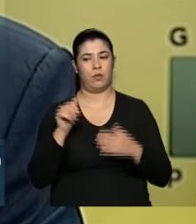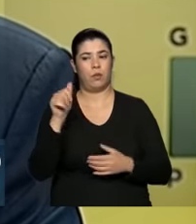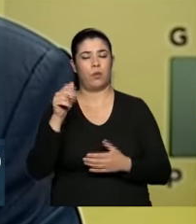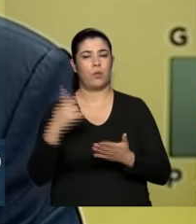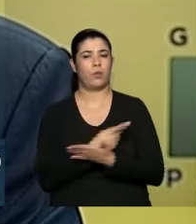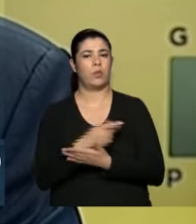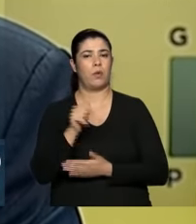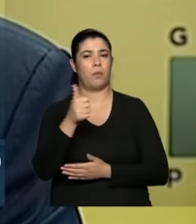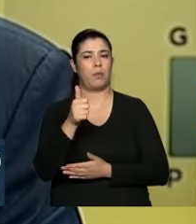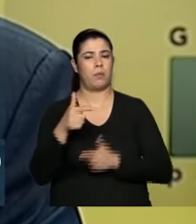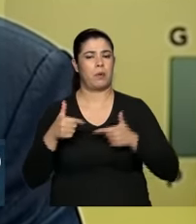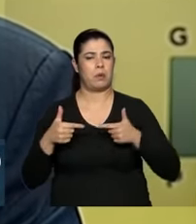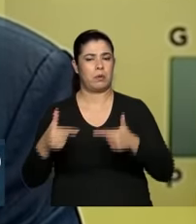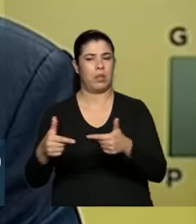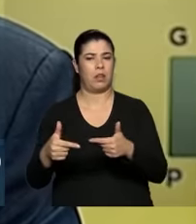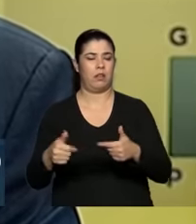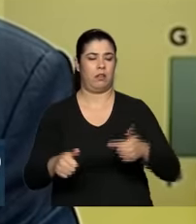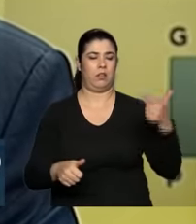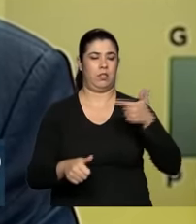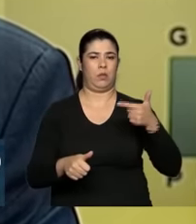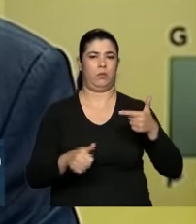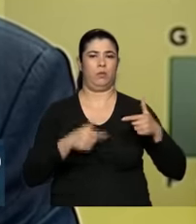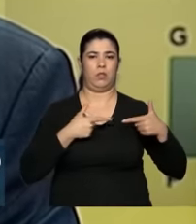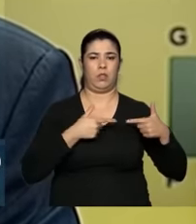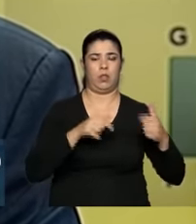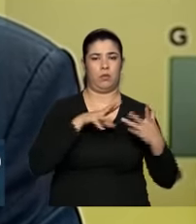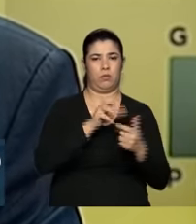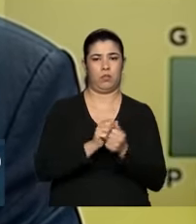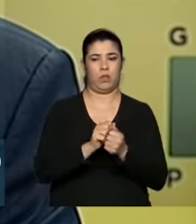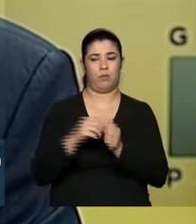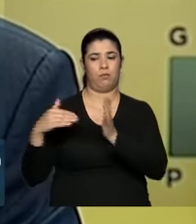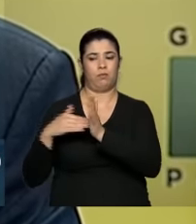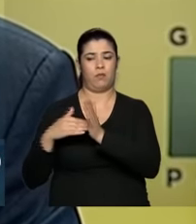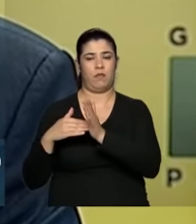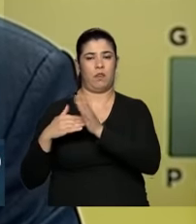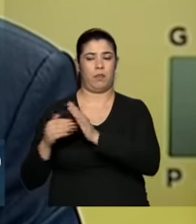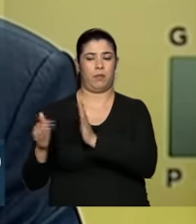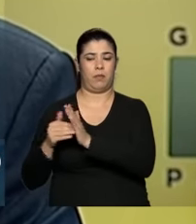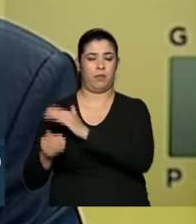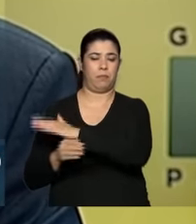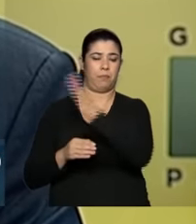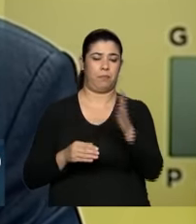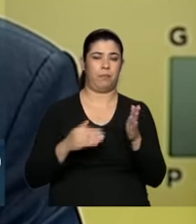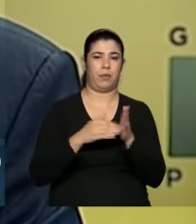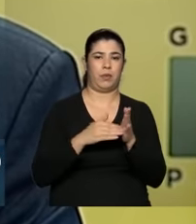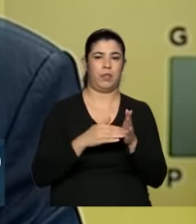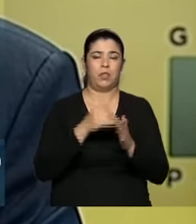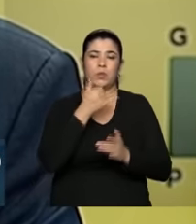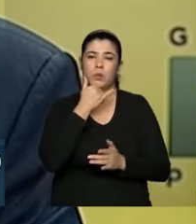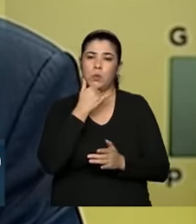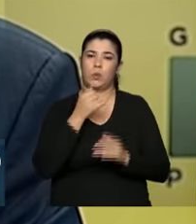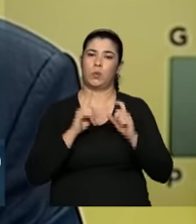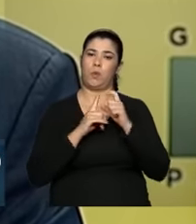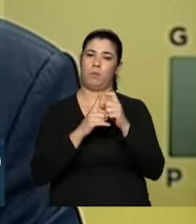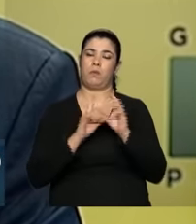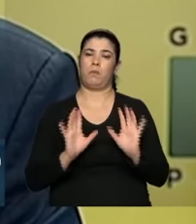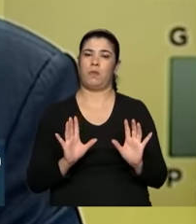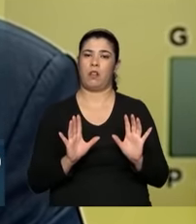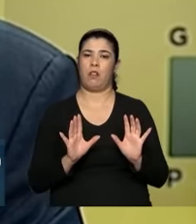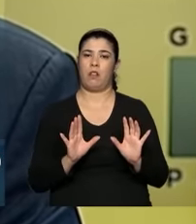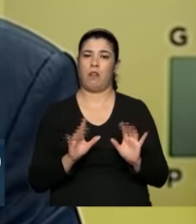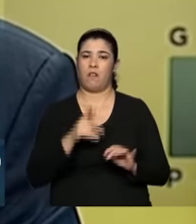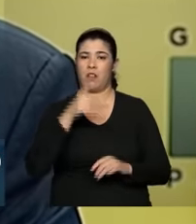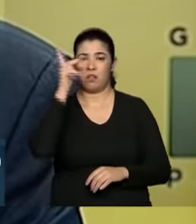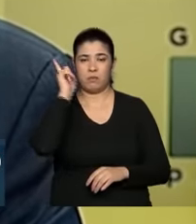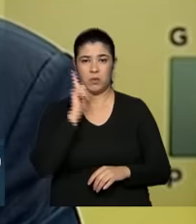Guerra Mundial, é que quando terminou a Primeira Guerra Mundial, os vencedores, desculpem a palavra, se lixaram